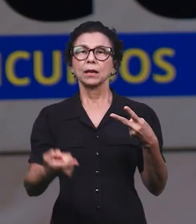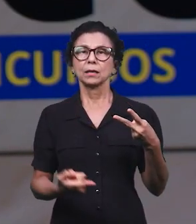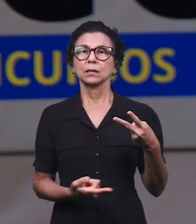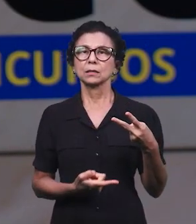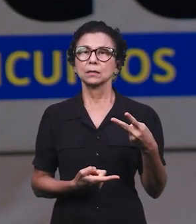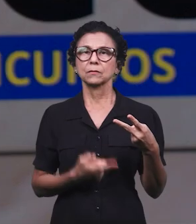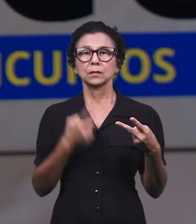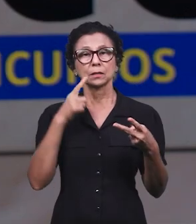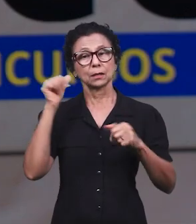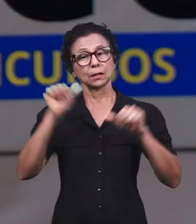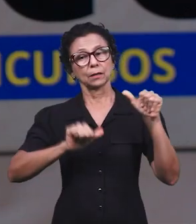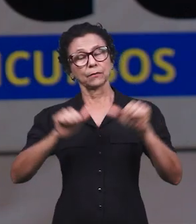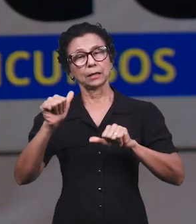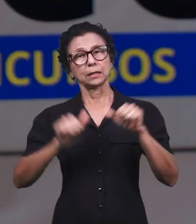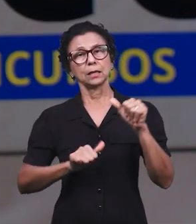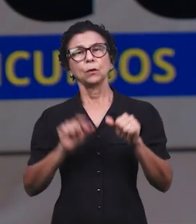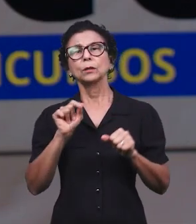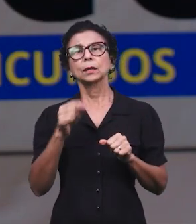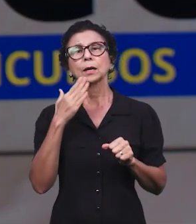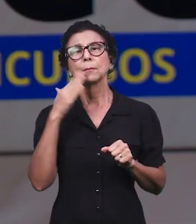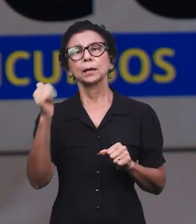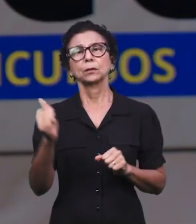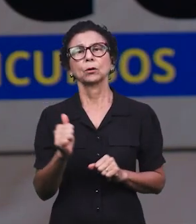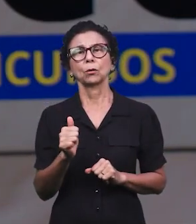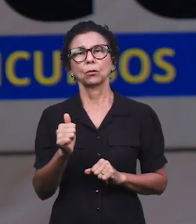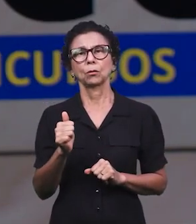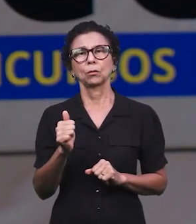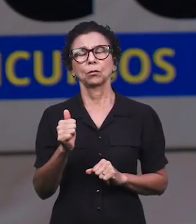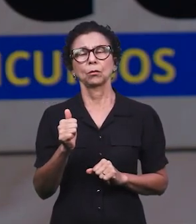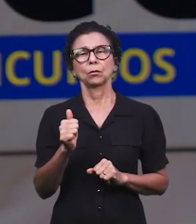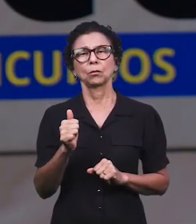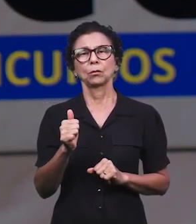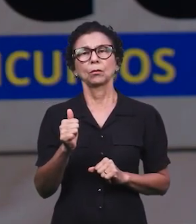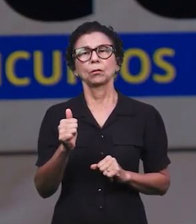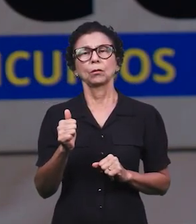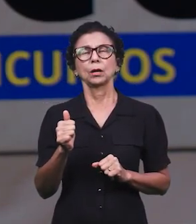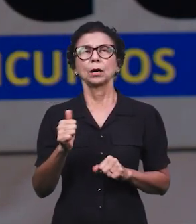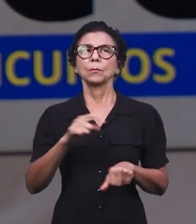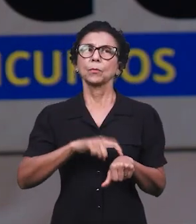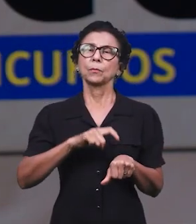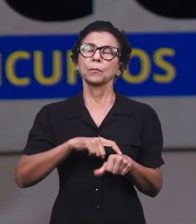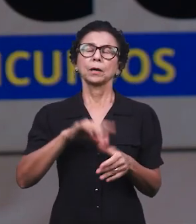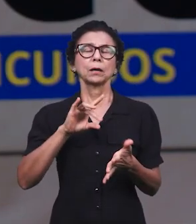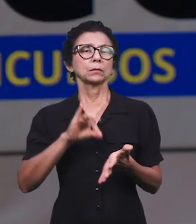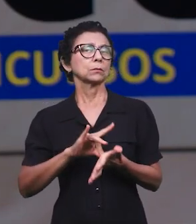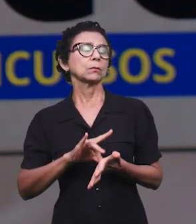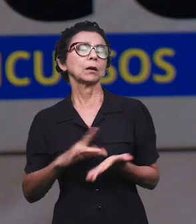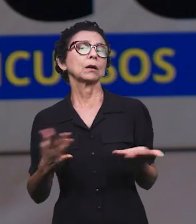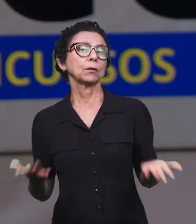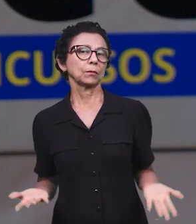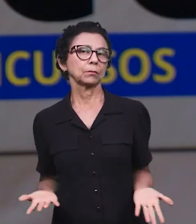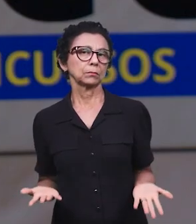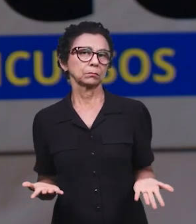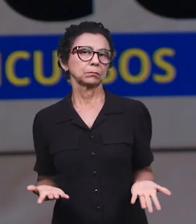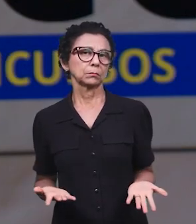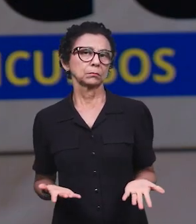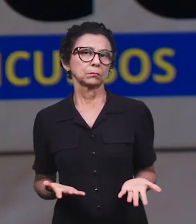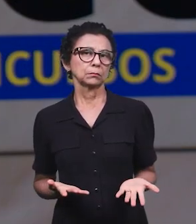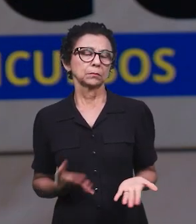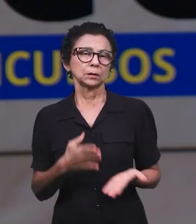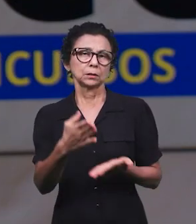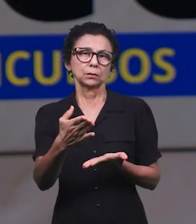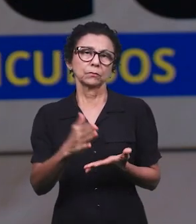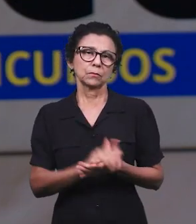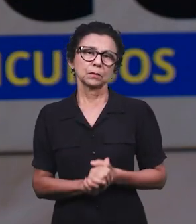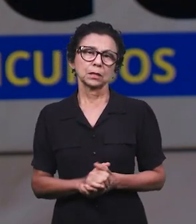base naquilo que é melhor para você, o momento que você está atualmente e aquilo que é a sua disponibilidade também